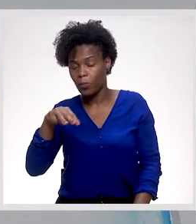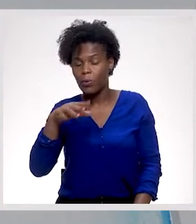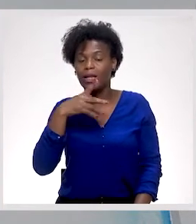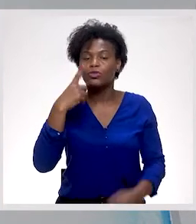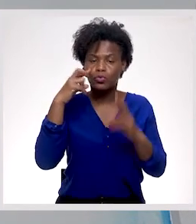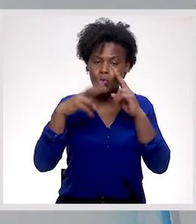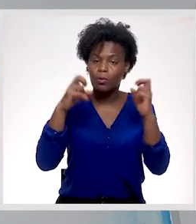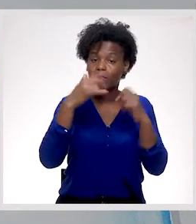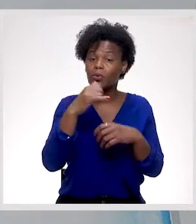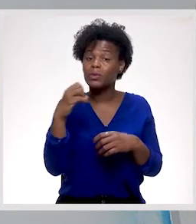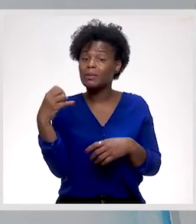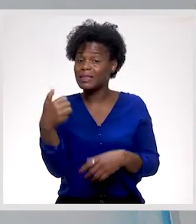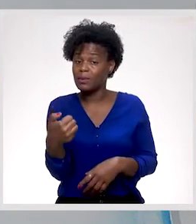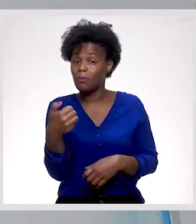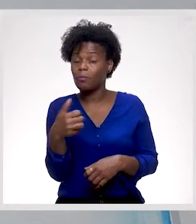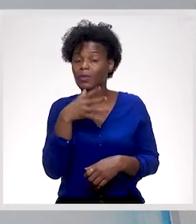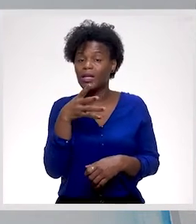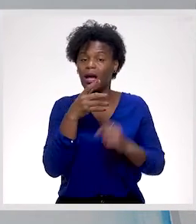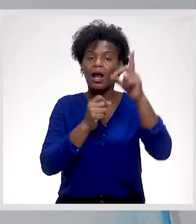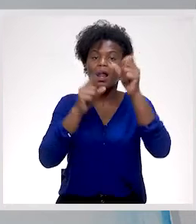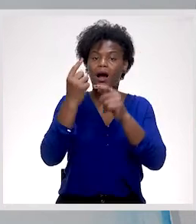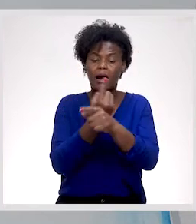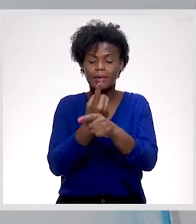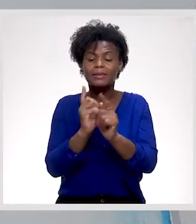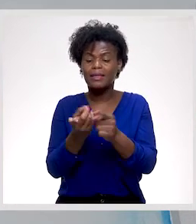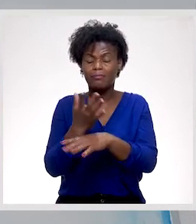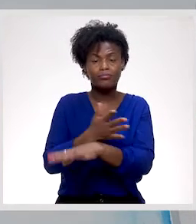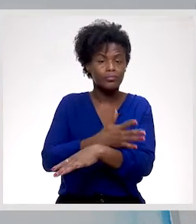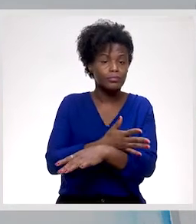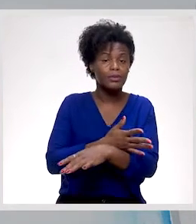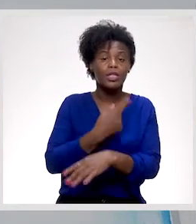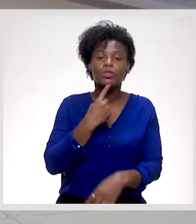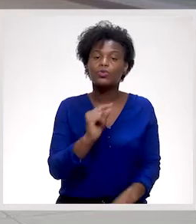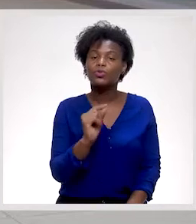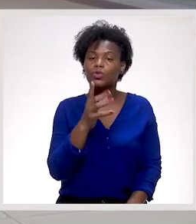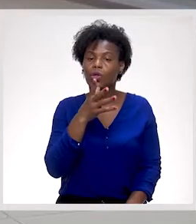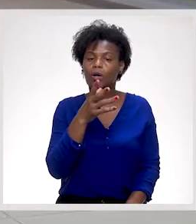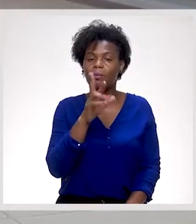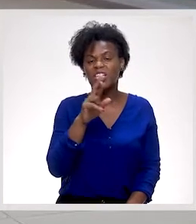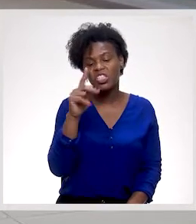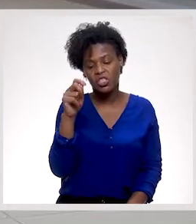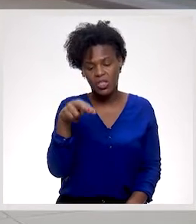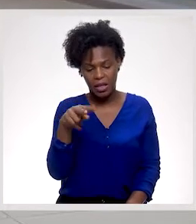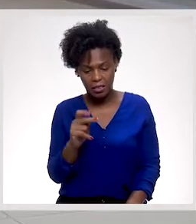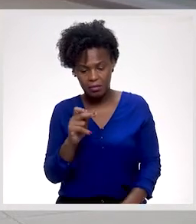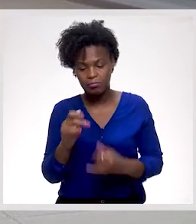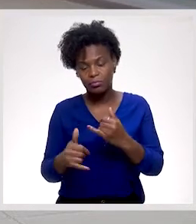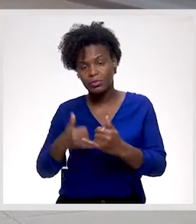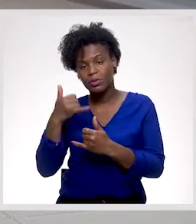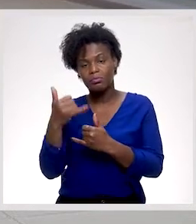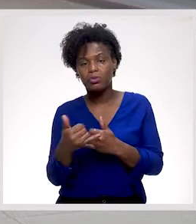um astro que, à primeira mão, foi chamado de Xena. Depois, foi denominado